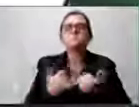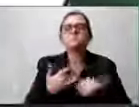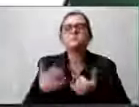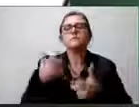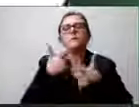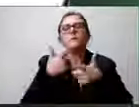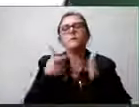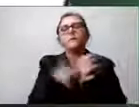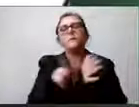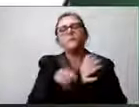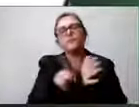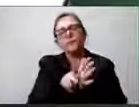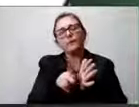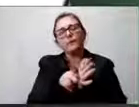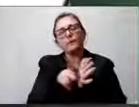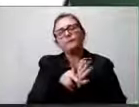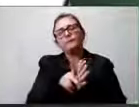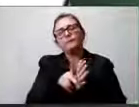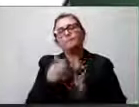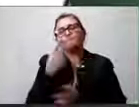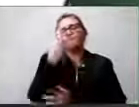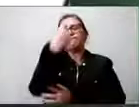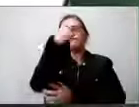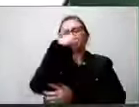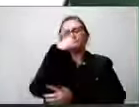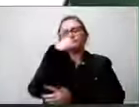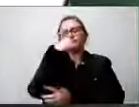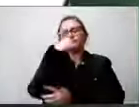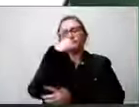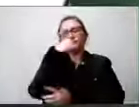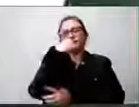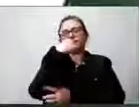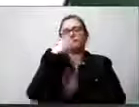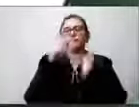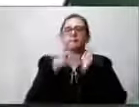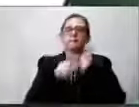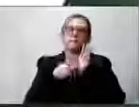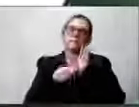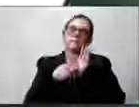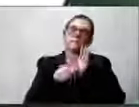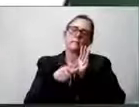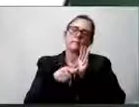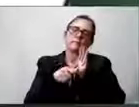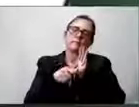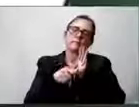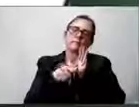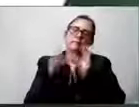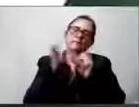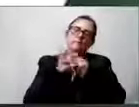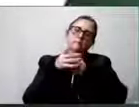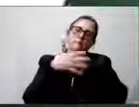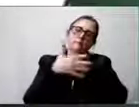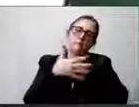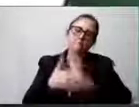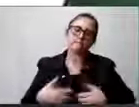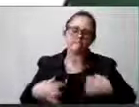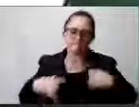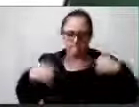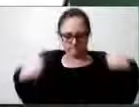procedimento, que é um efeito da intubação depois do coronavírus. A